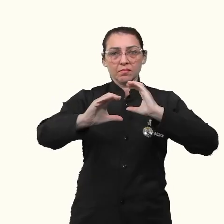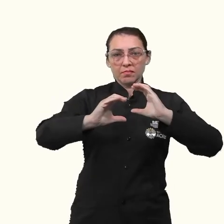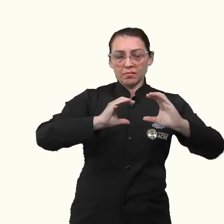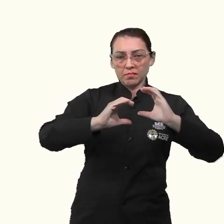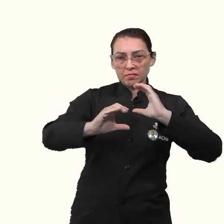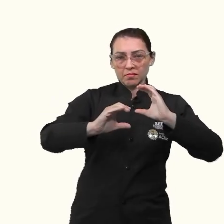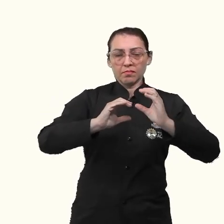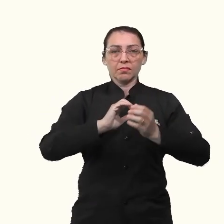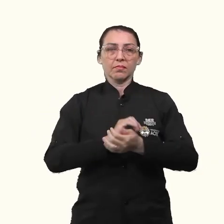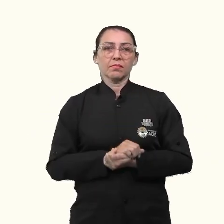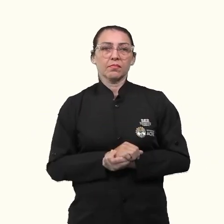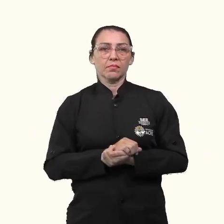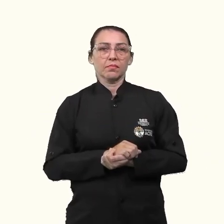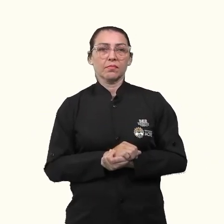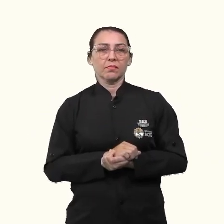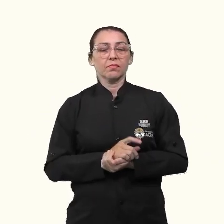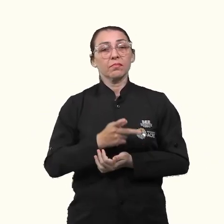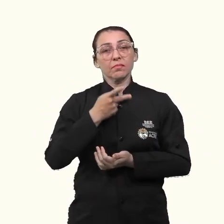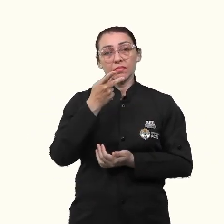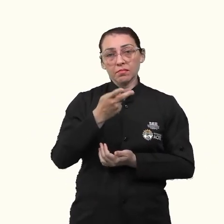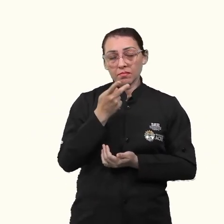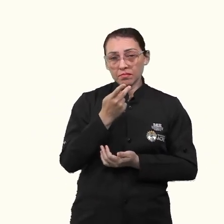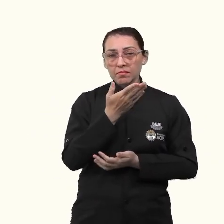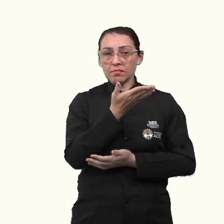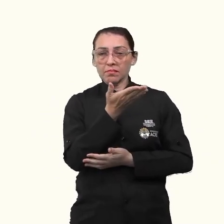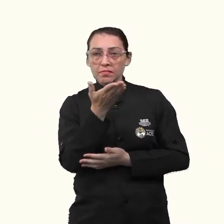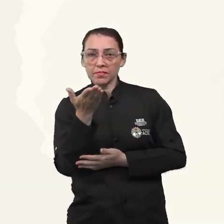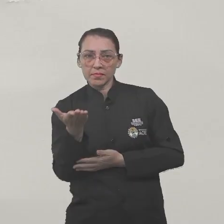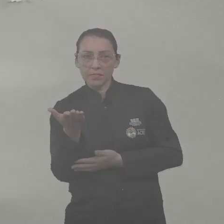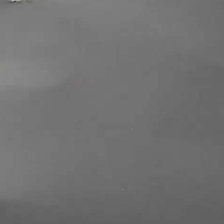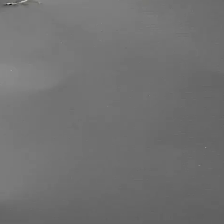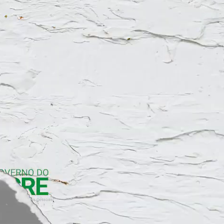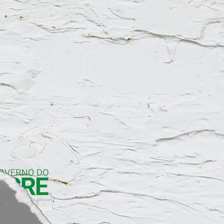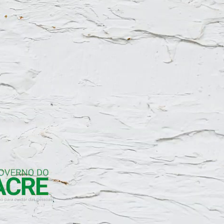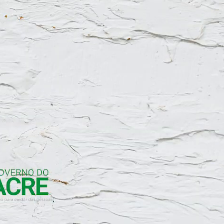na comunicação. Foi o que eu acabei de falar para vocês.